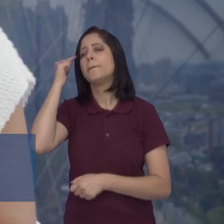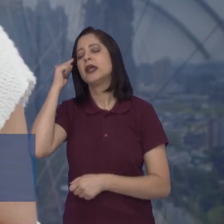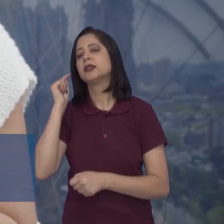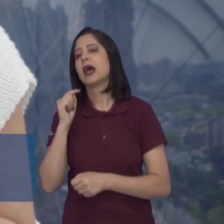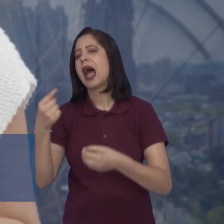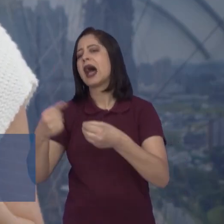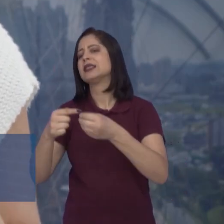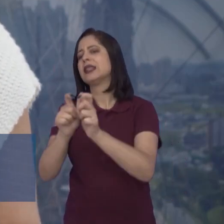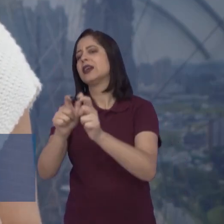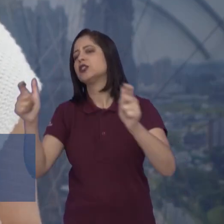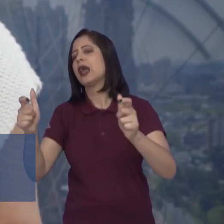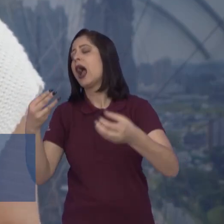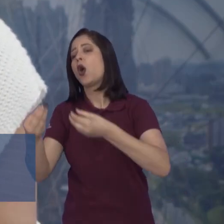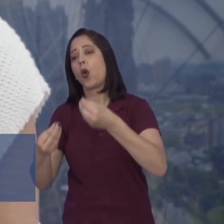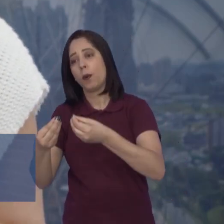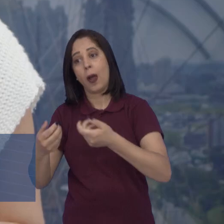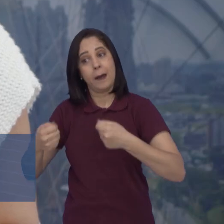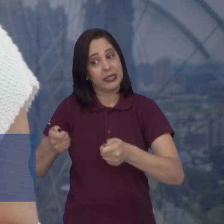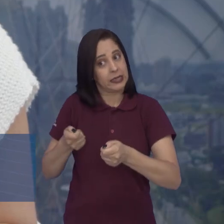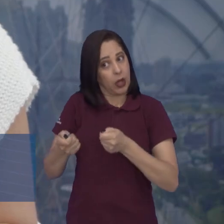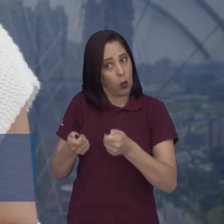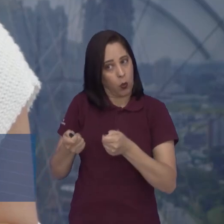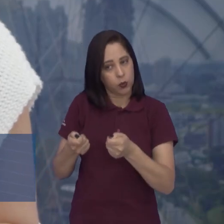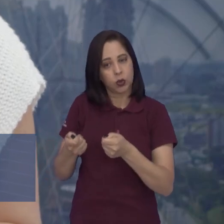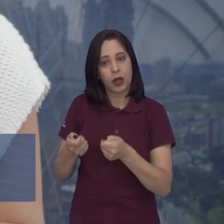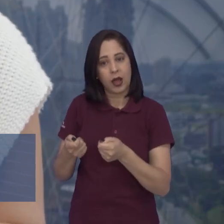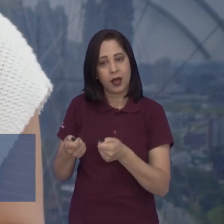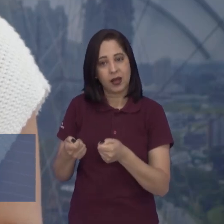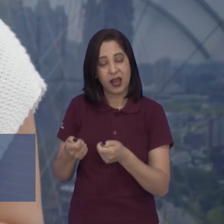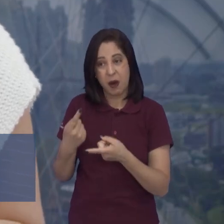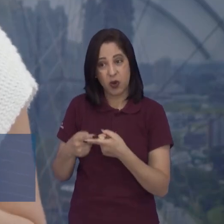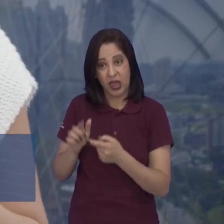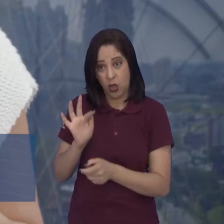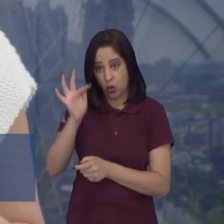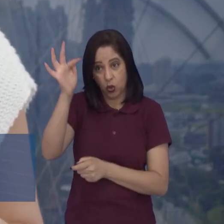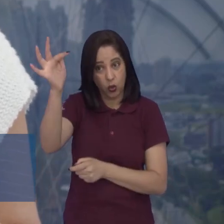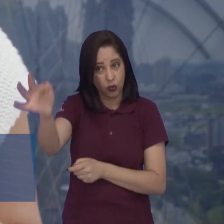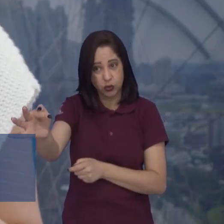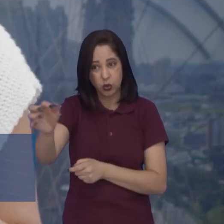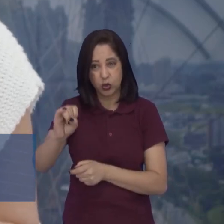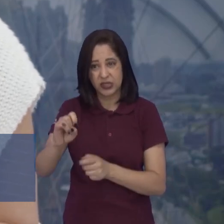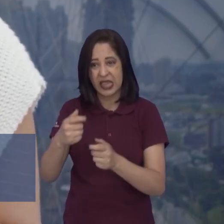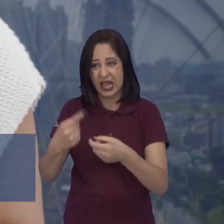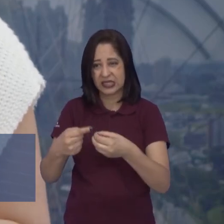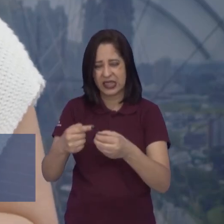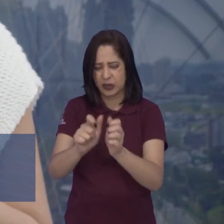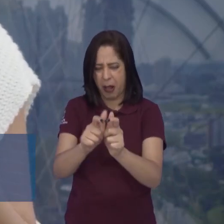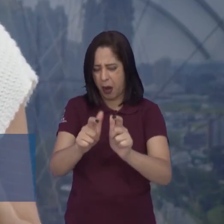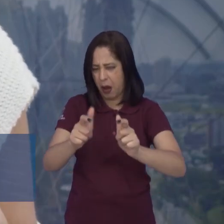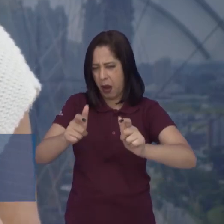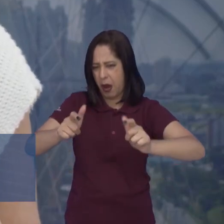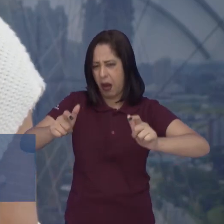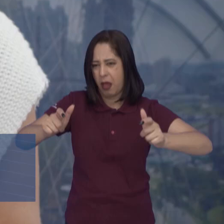quanto isso tem que ser controlado para que daqui a alguns anos esse crescimento desenfreado e